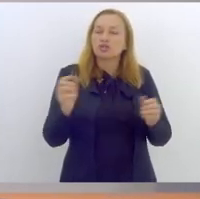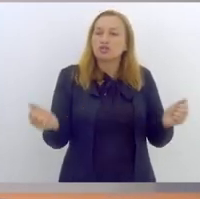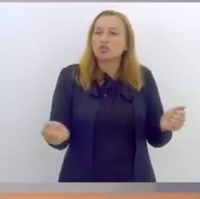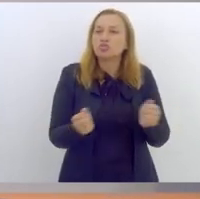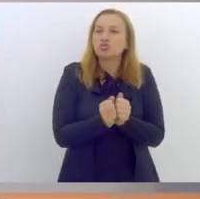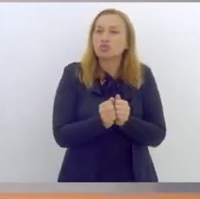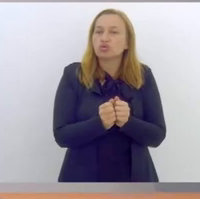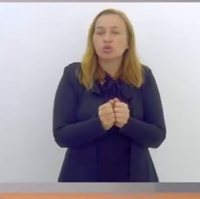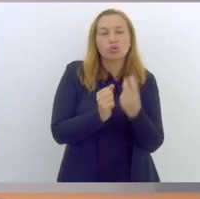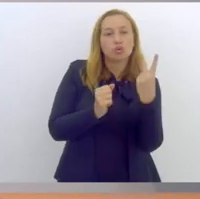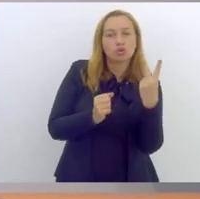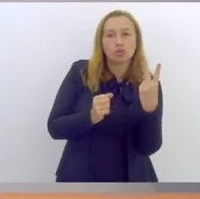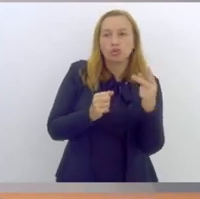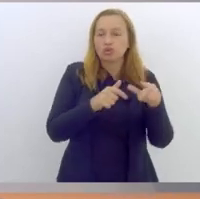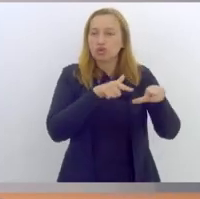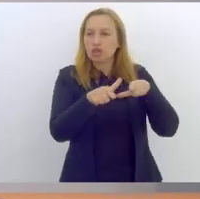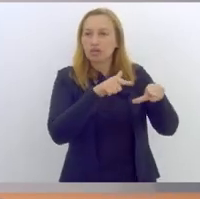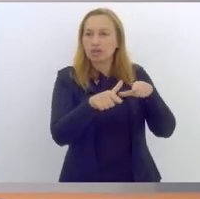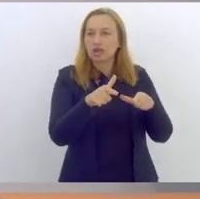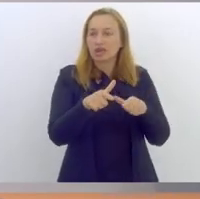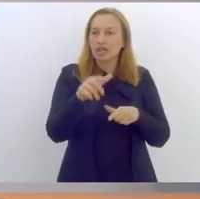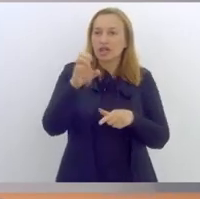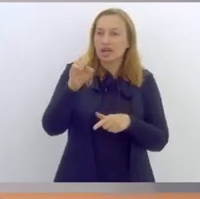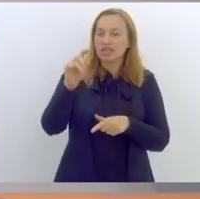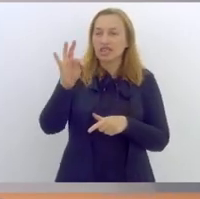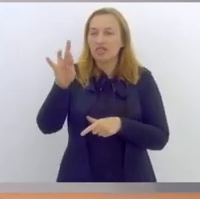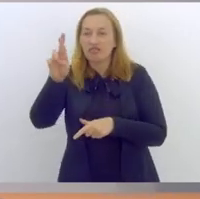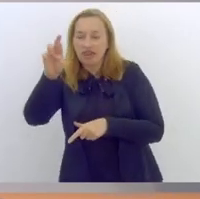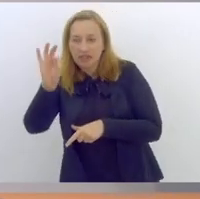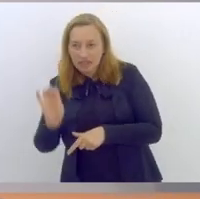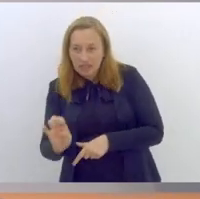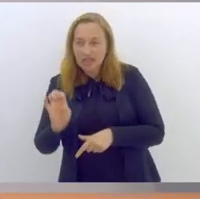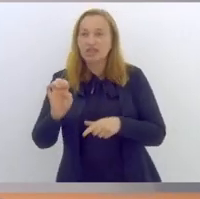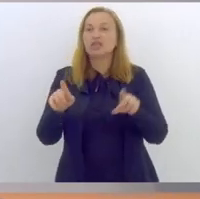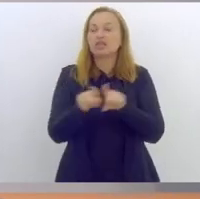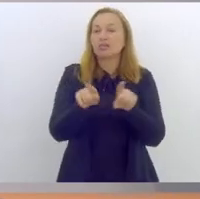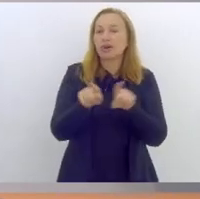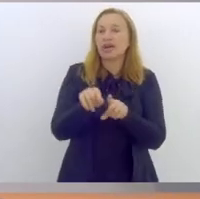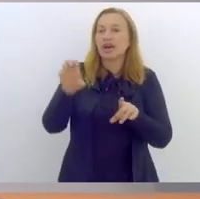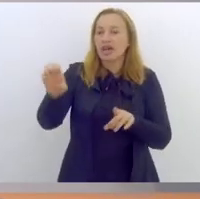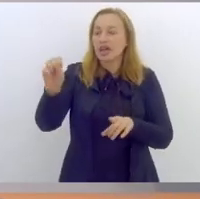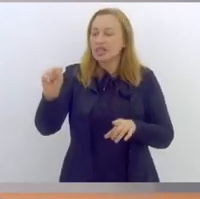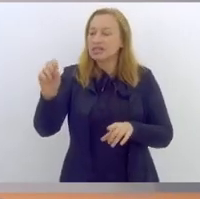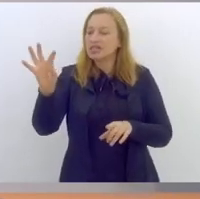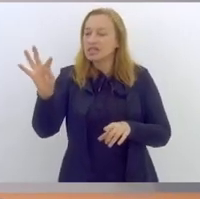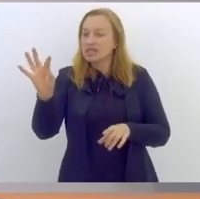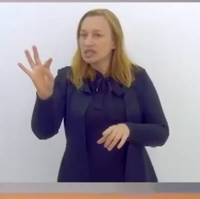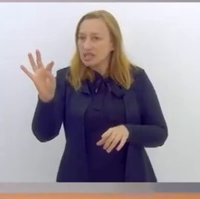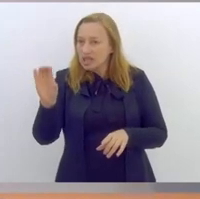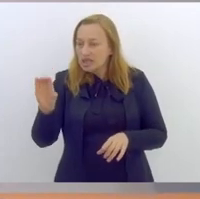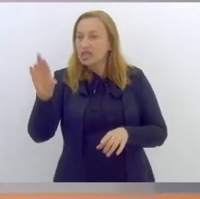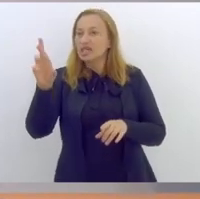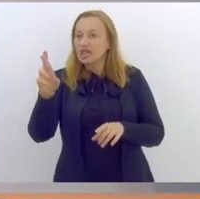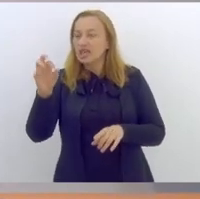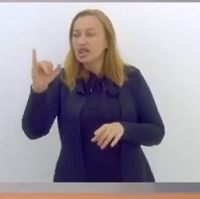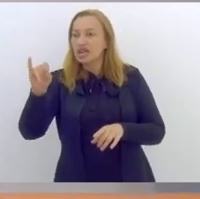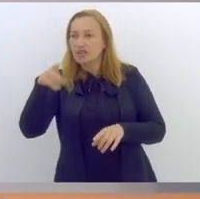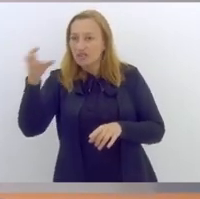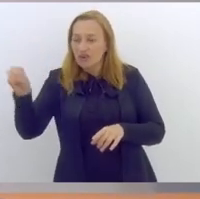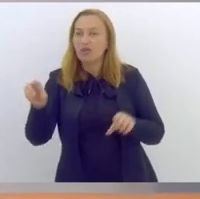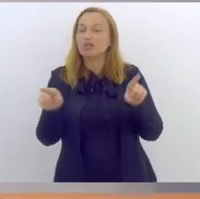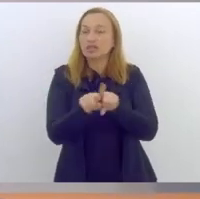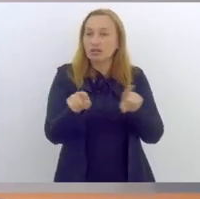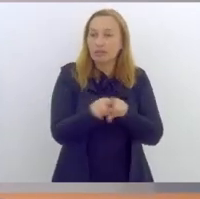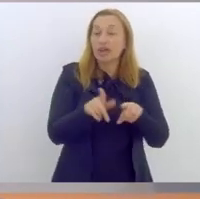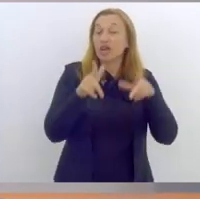assim de dois cargos escrevente e escrivão da mesma forma que o inspetor de polícia se originou da unificação dos